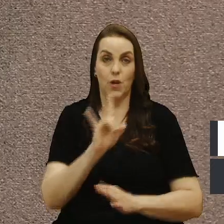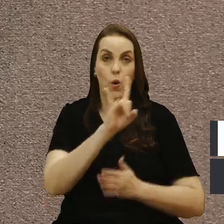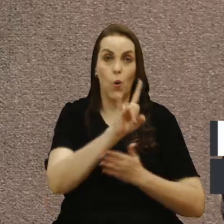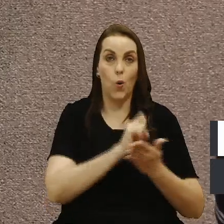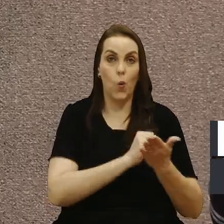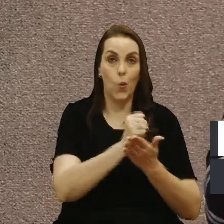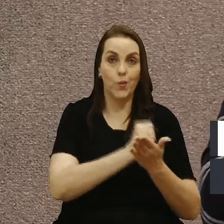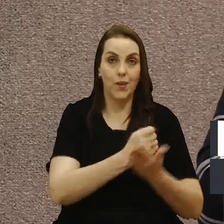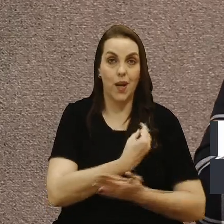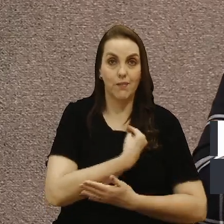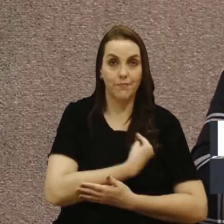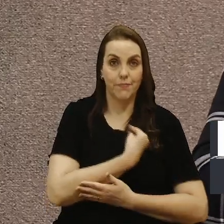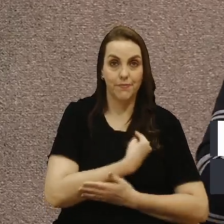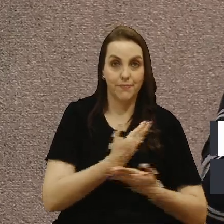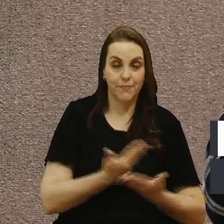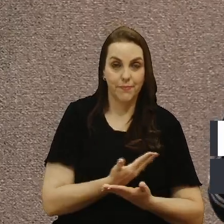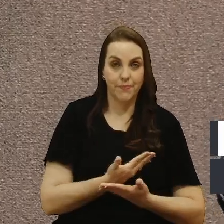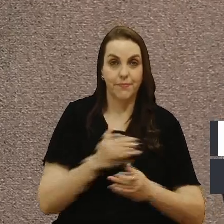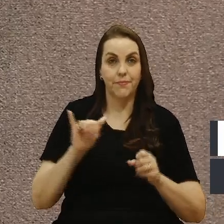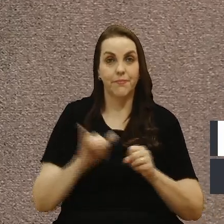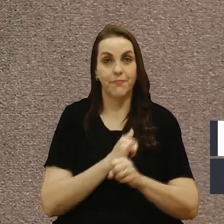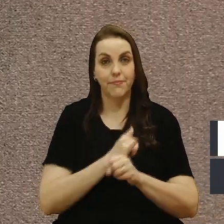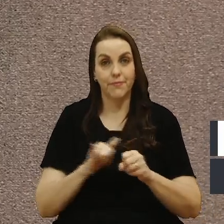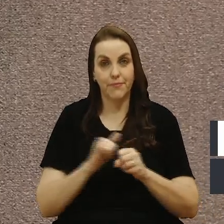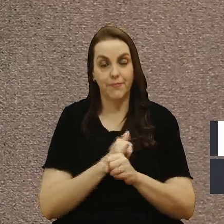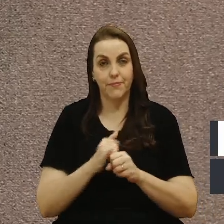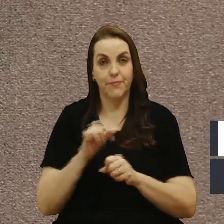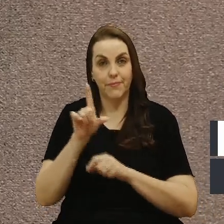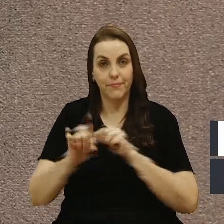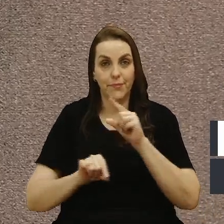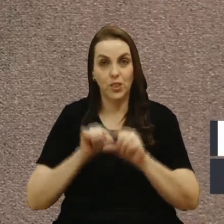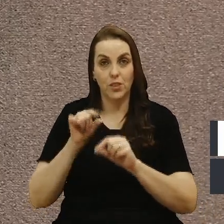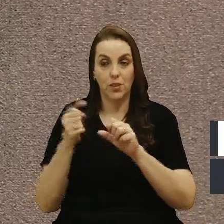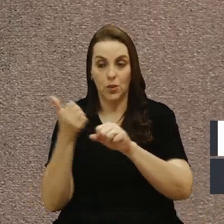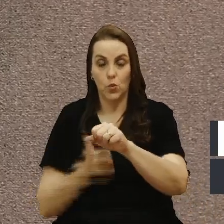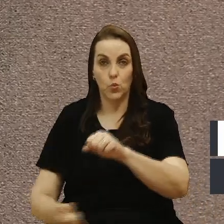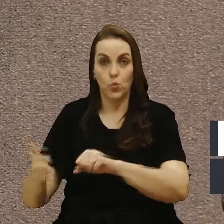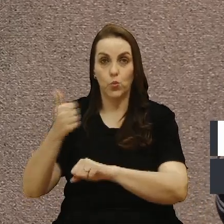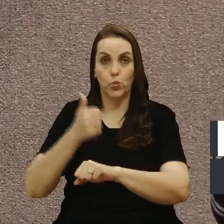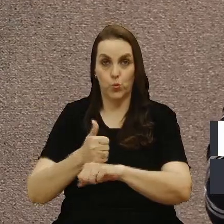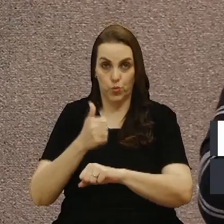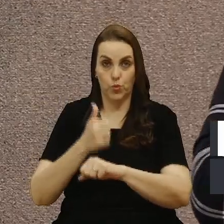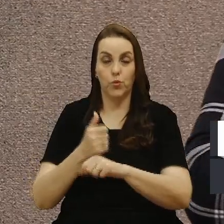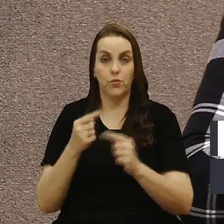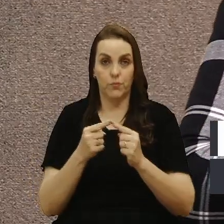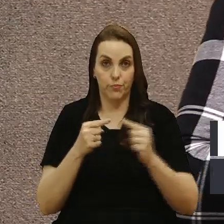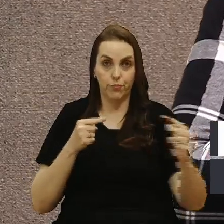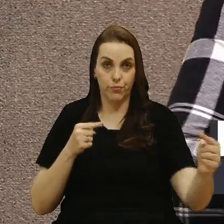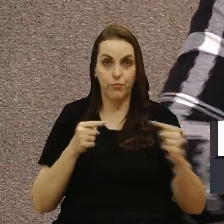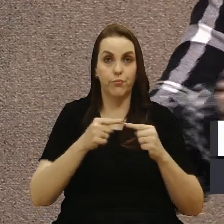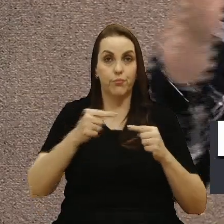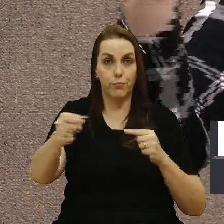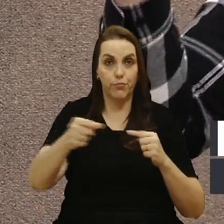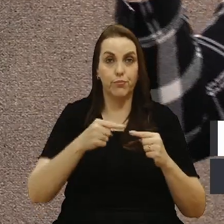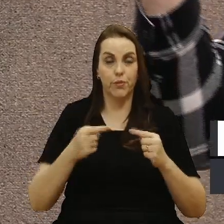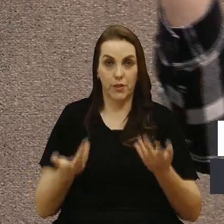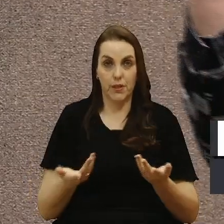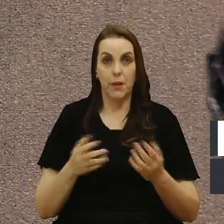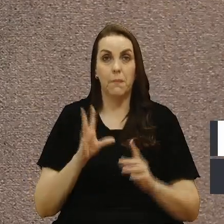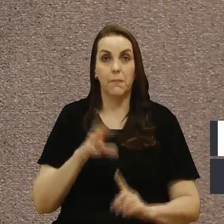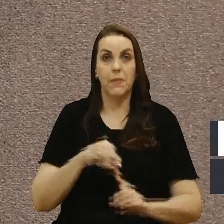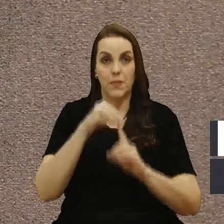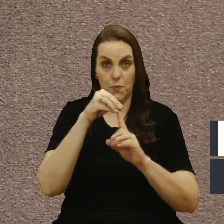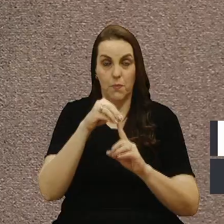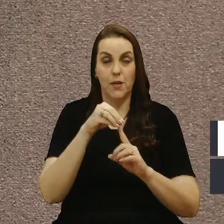vigentes, buscando encontrar alternativa para suprir essas linhas que ainda existem, que ainda são utilizadas pelas pessoas, em especial uma